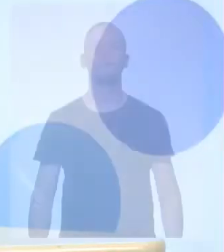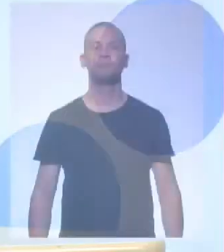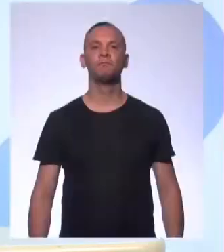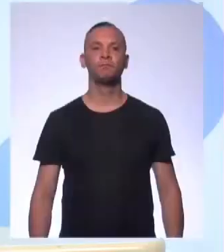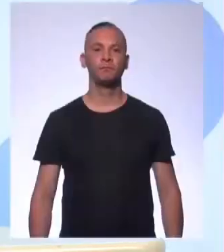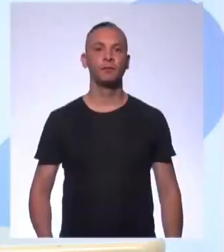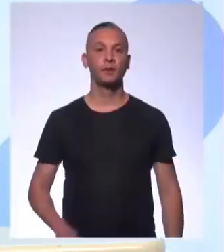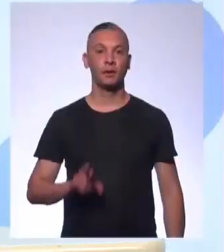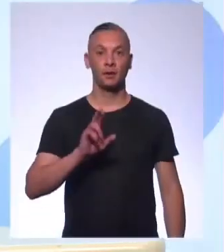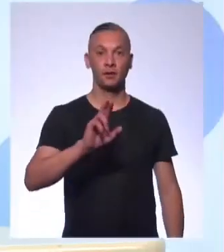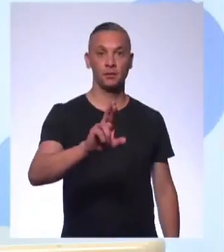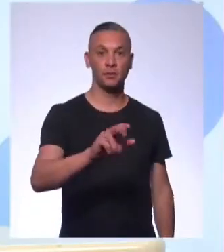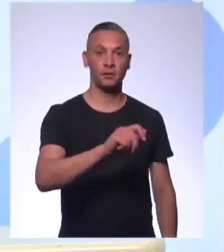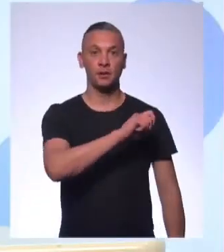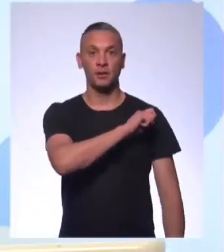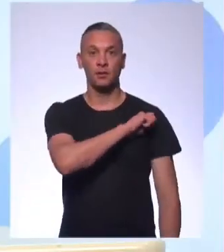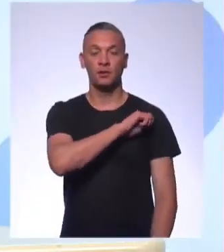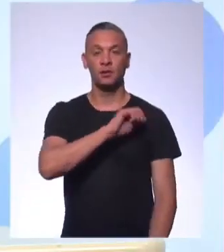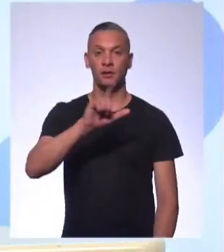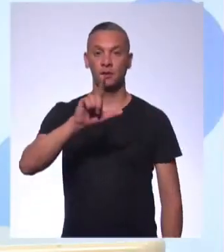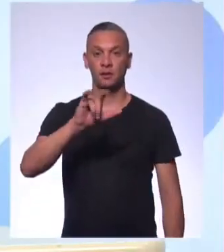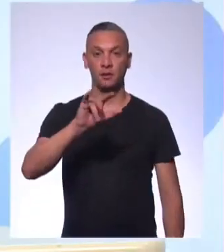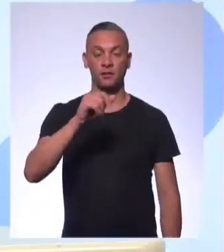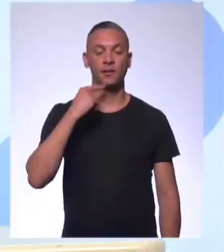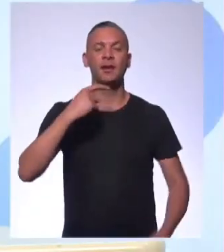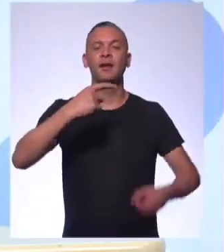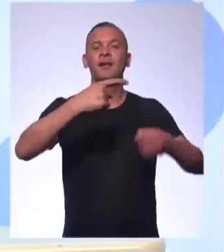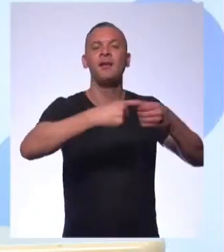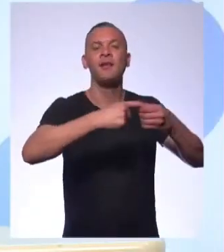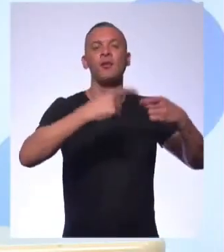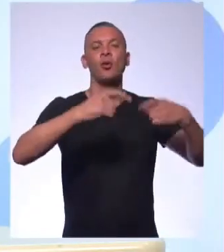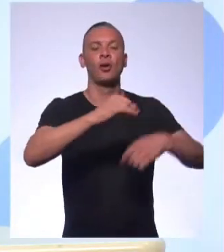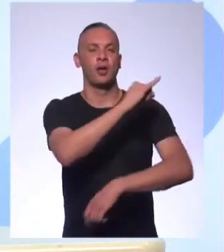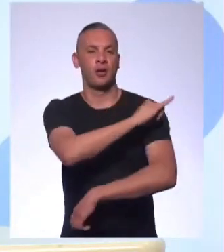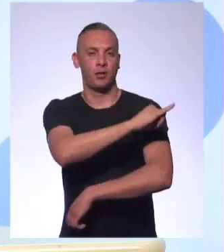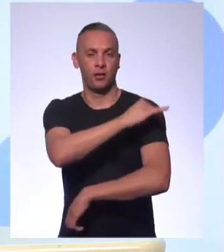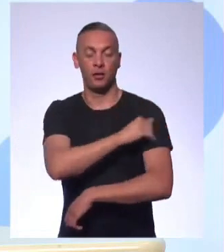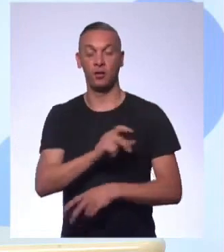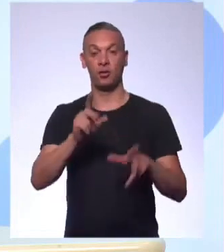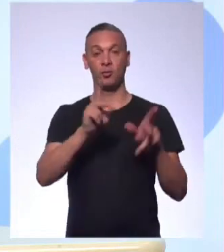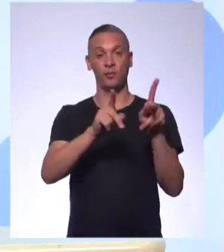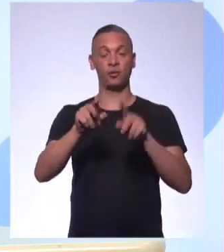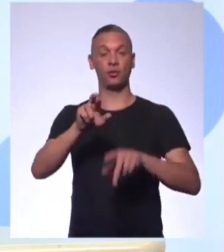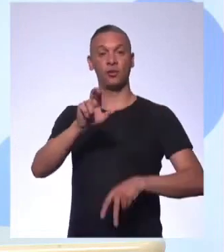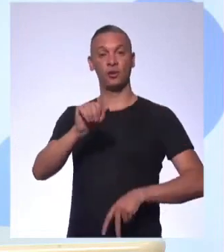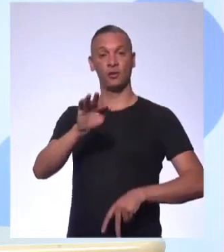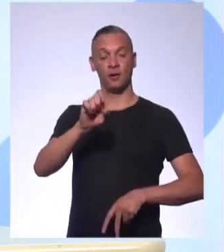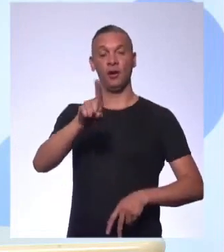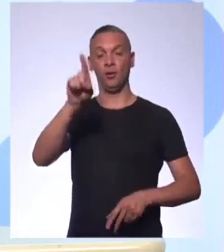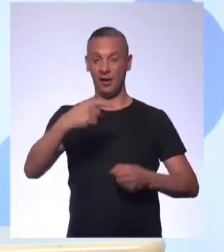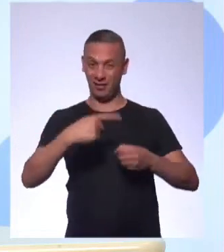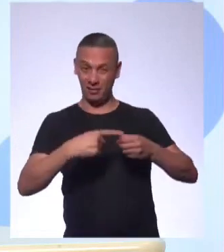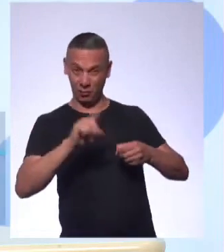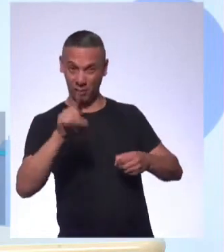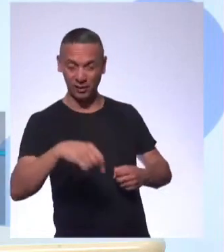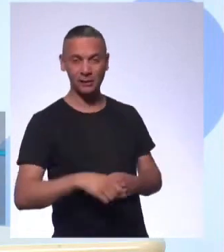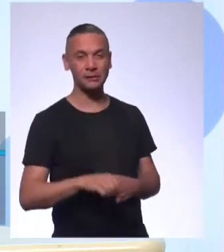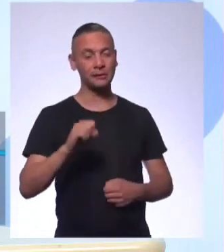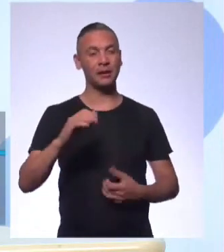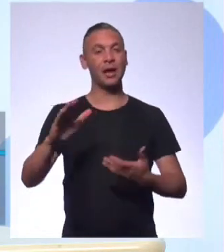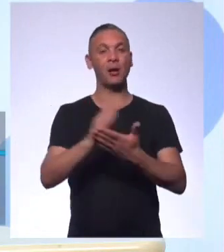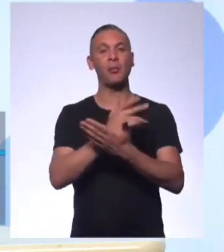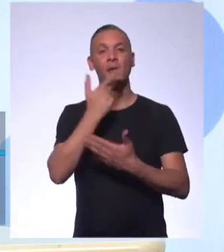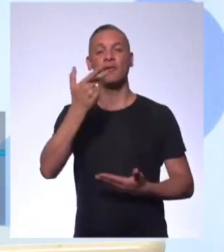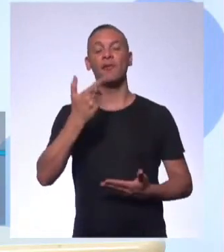Tem aqui a resposta da aluna Lívia, que ela fala no interior do Rio de Janeiro. Tem o professor Rafael perguntando se é no interior. Isso. E alguns falando aqui